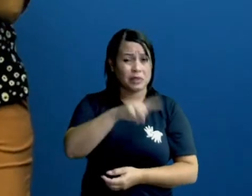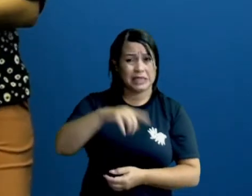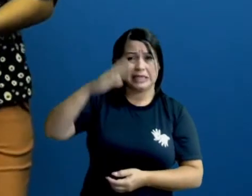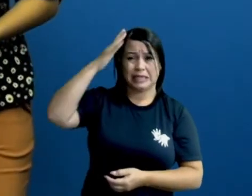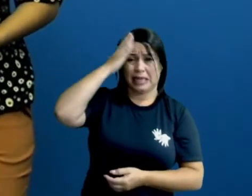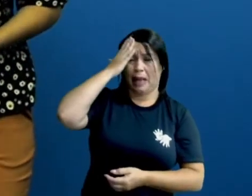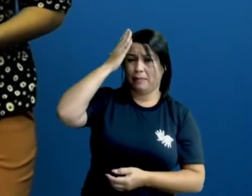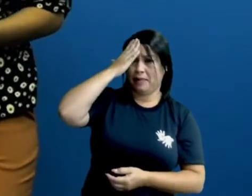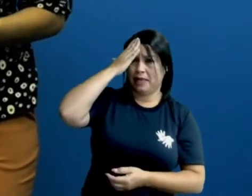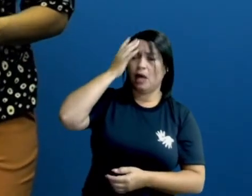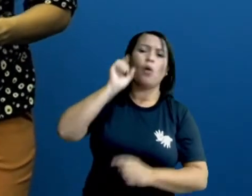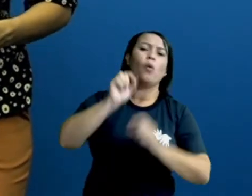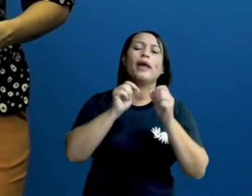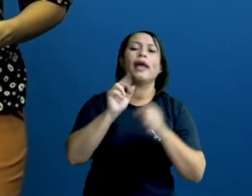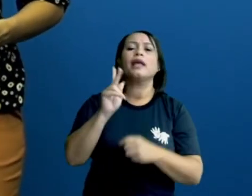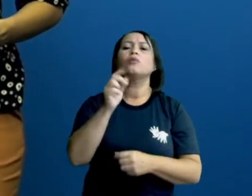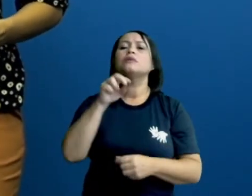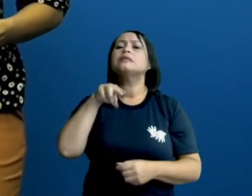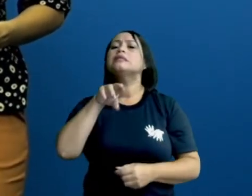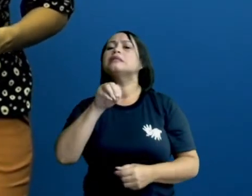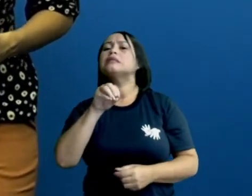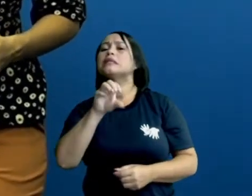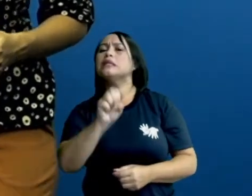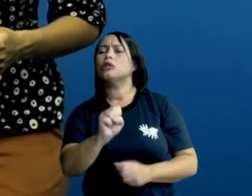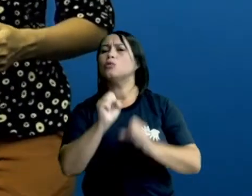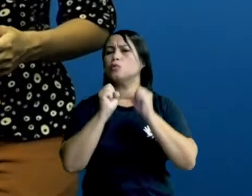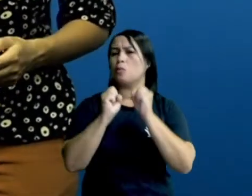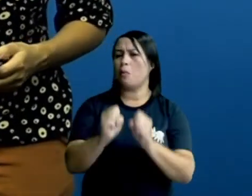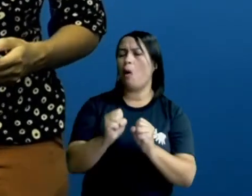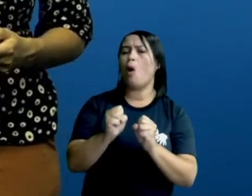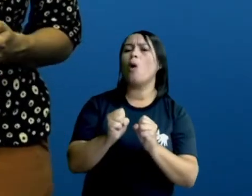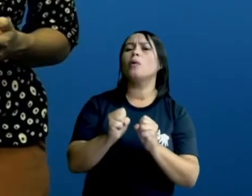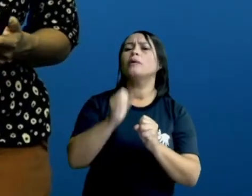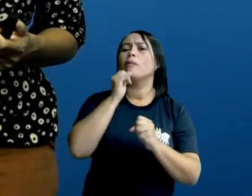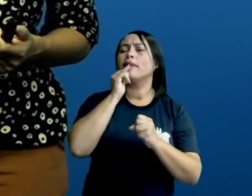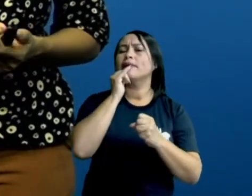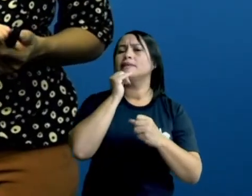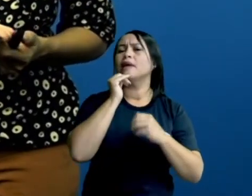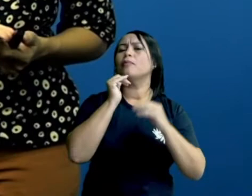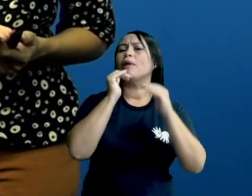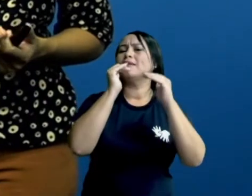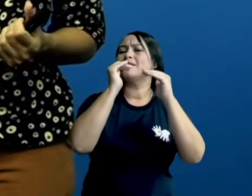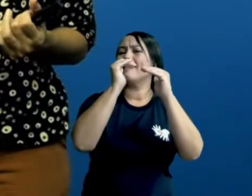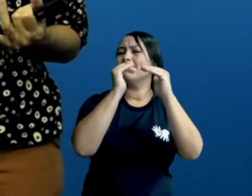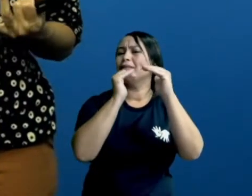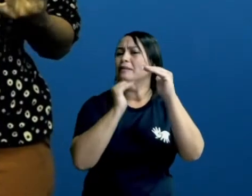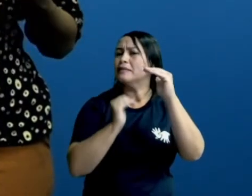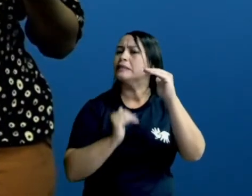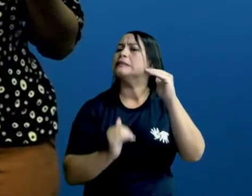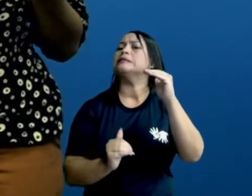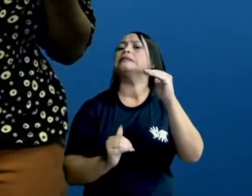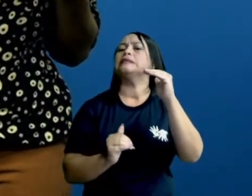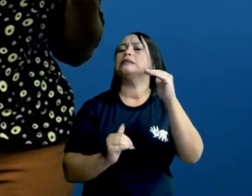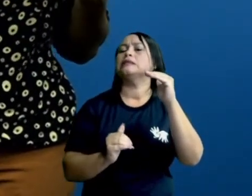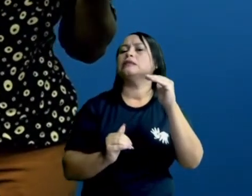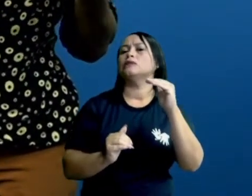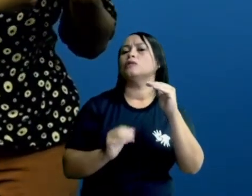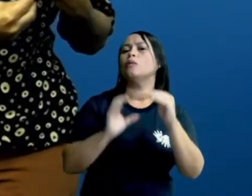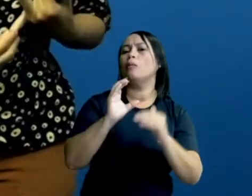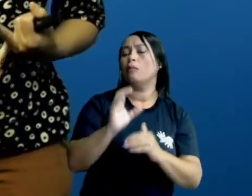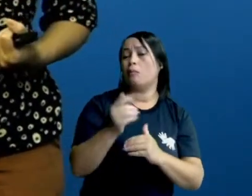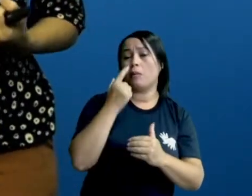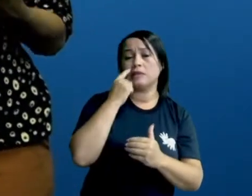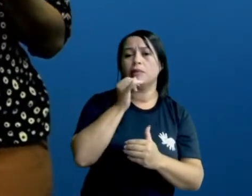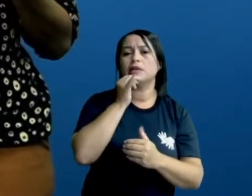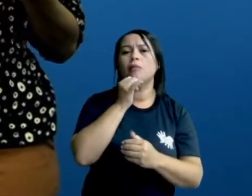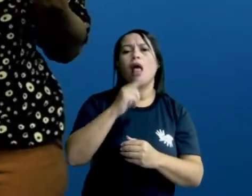Vocês sabiam que os hinos eles podem ser divididos por categorias? Então, existem